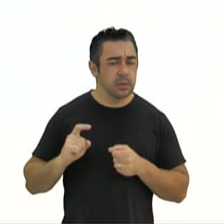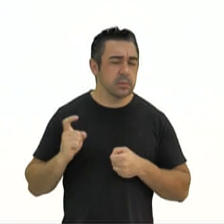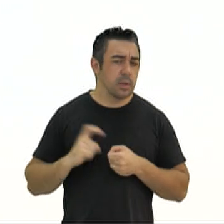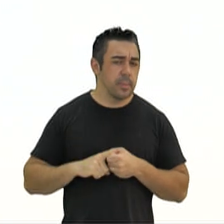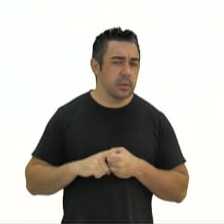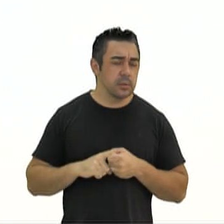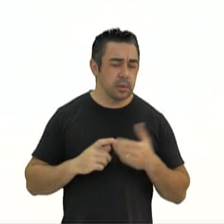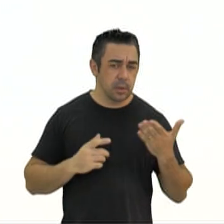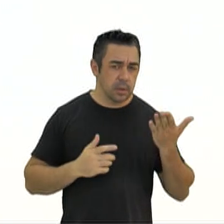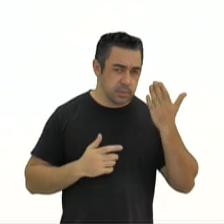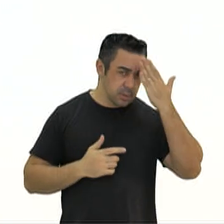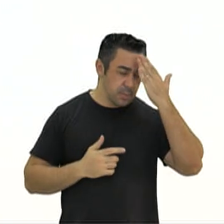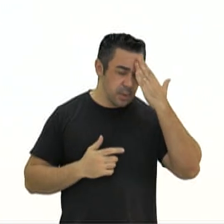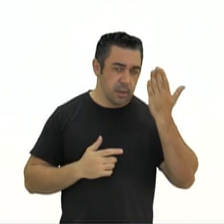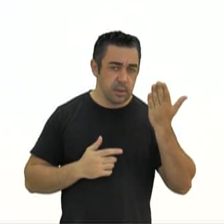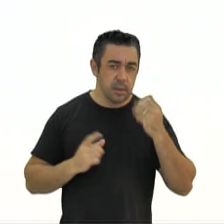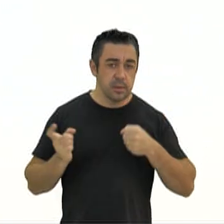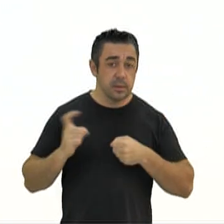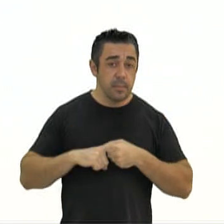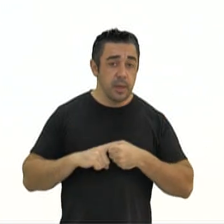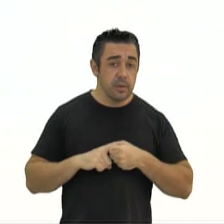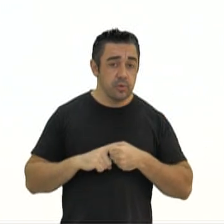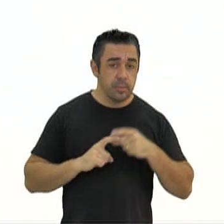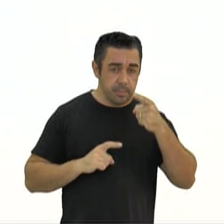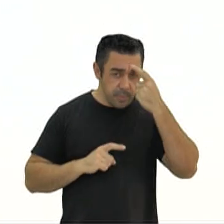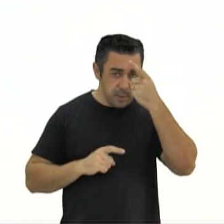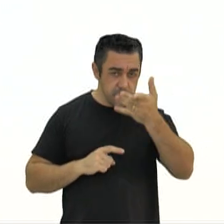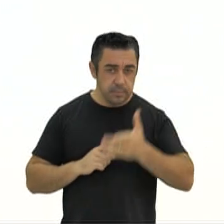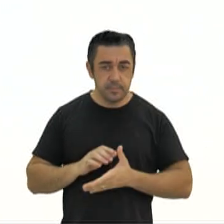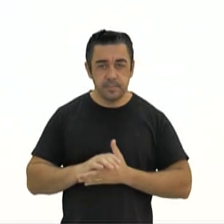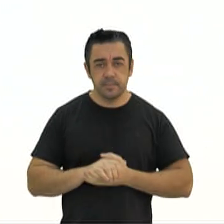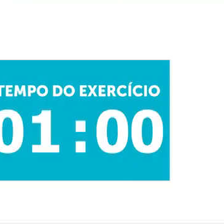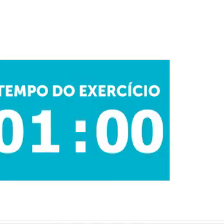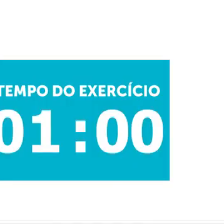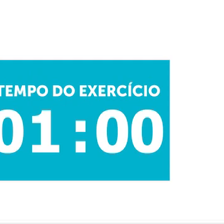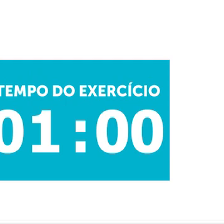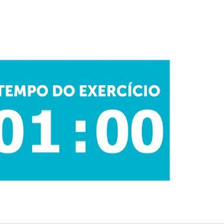Eu quero saber qual que é a dependente. Pensa aí.